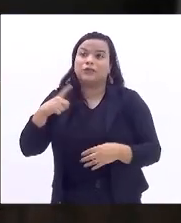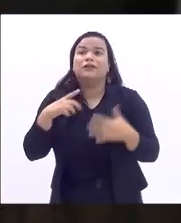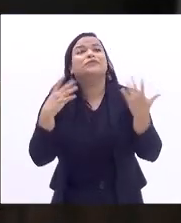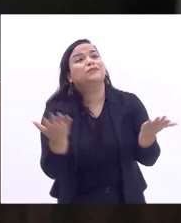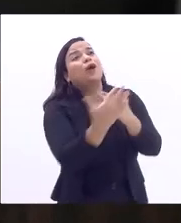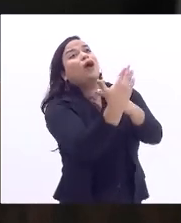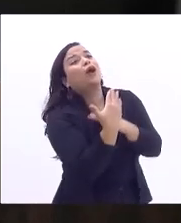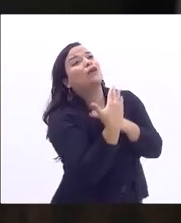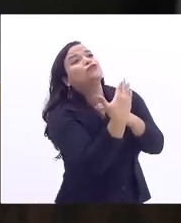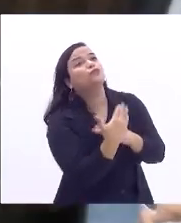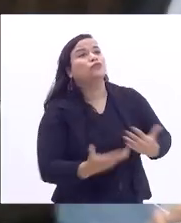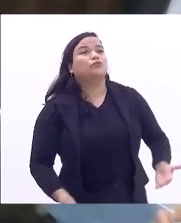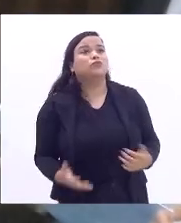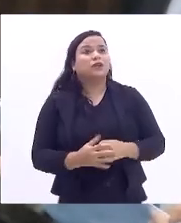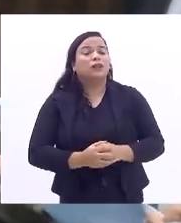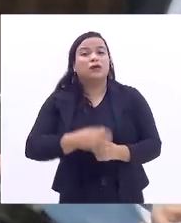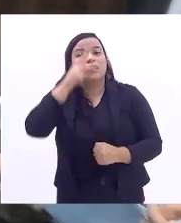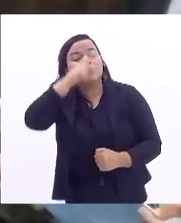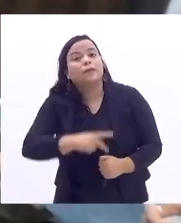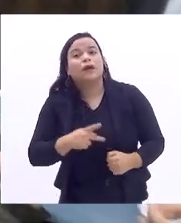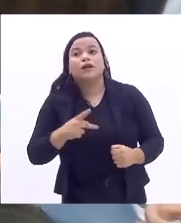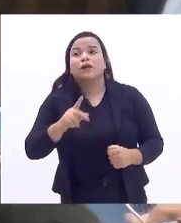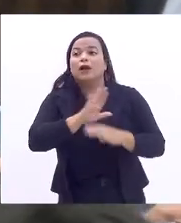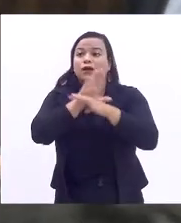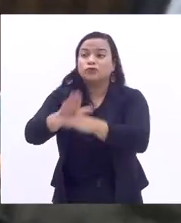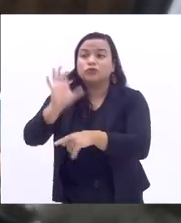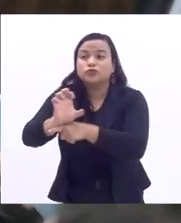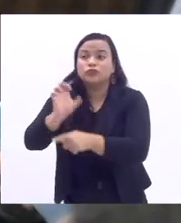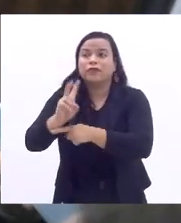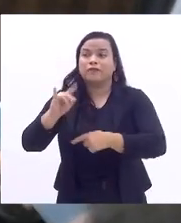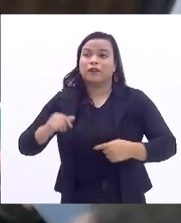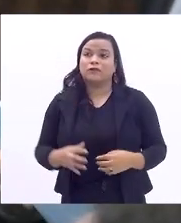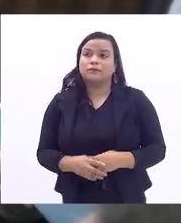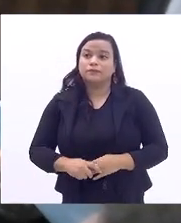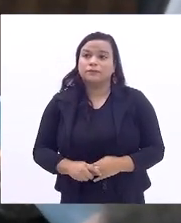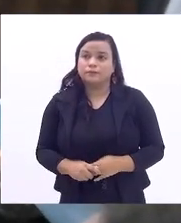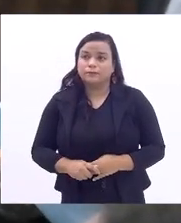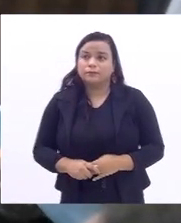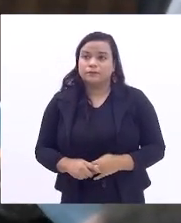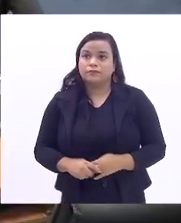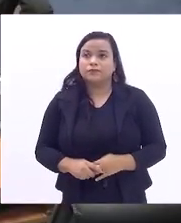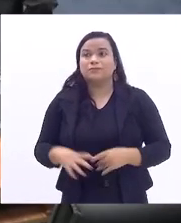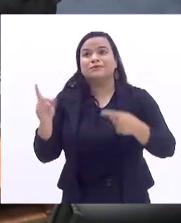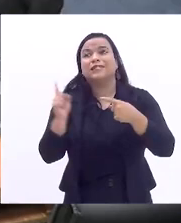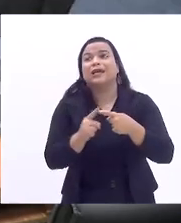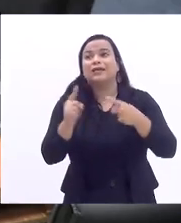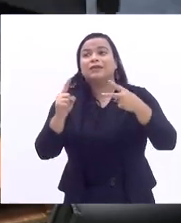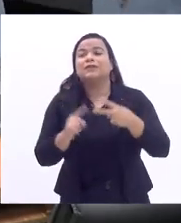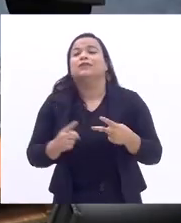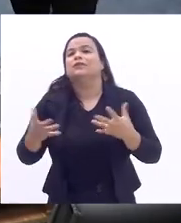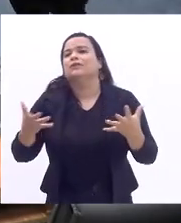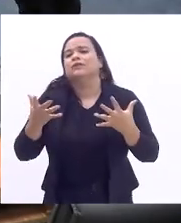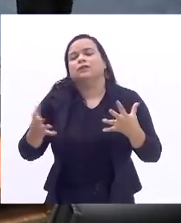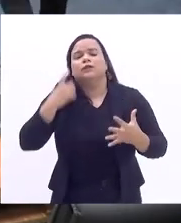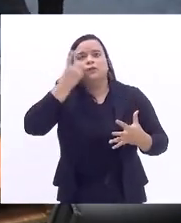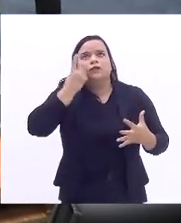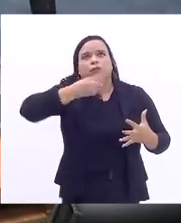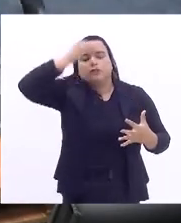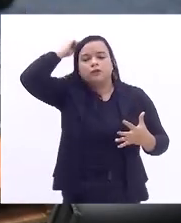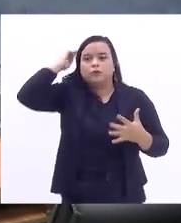só os dentes vai ajudar na verdade eu estava e são jogados em relação capital do